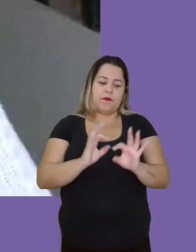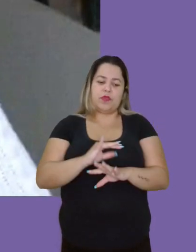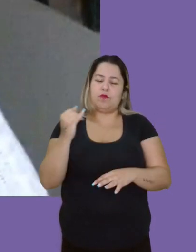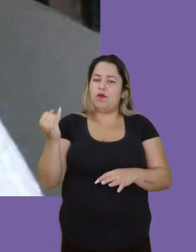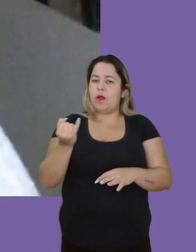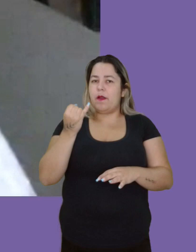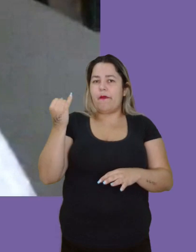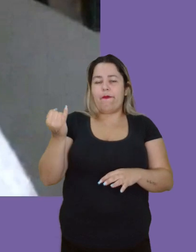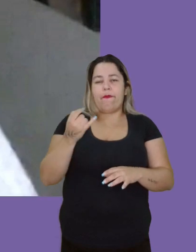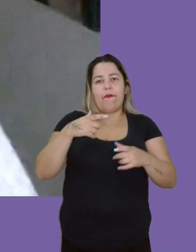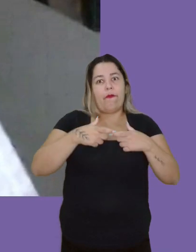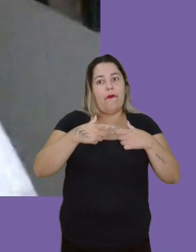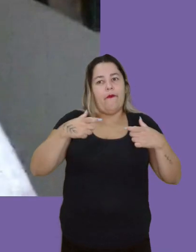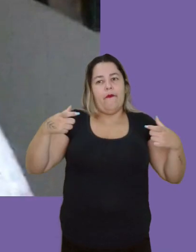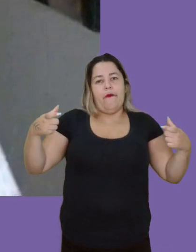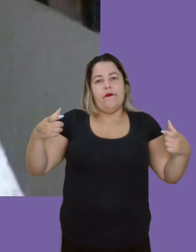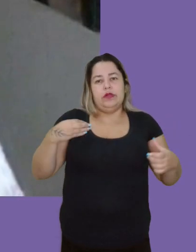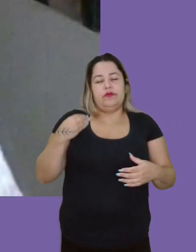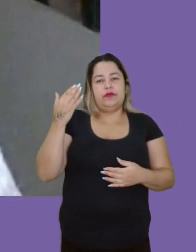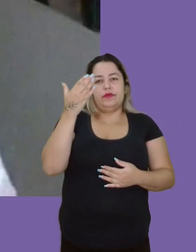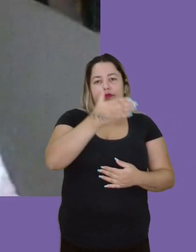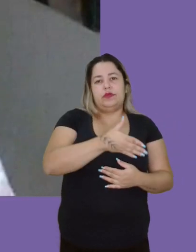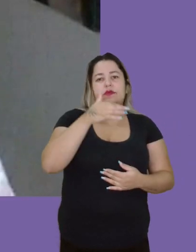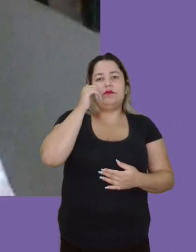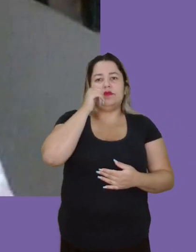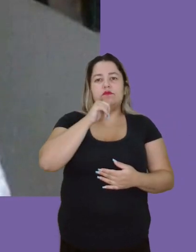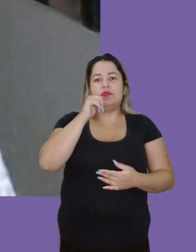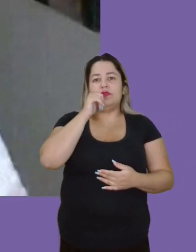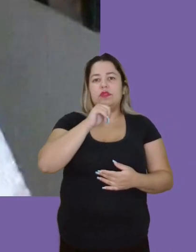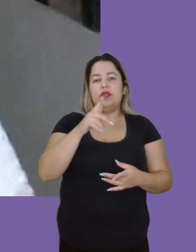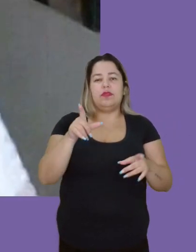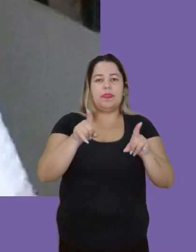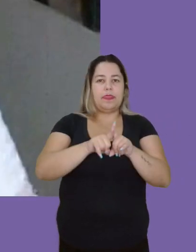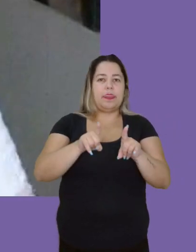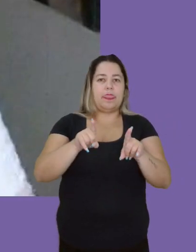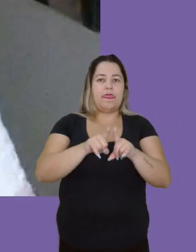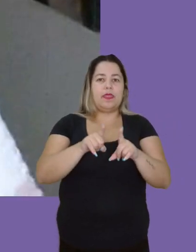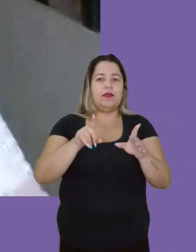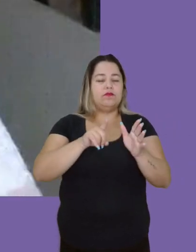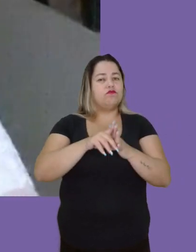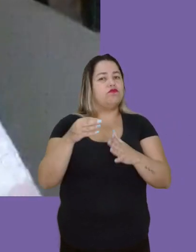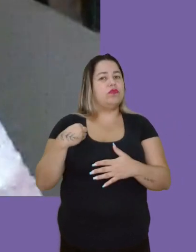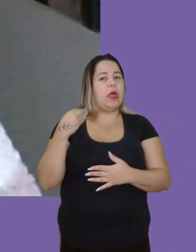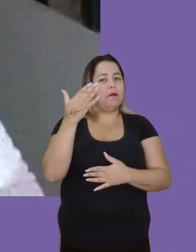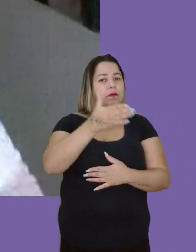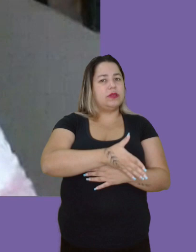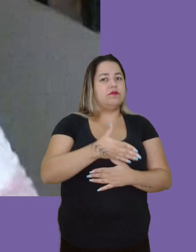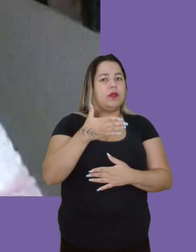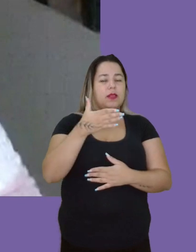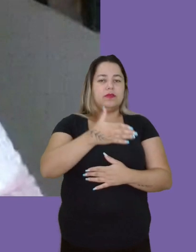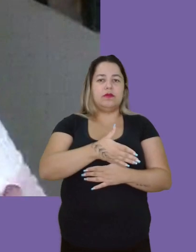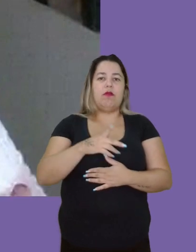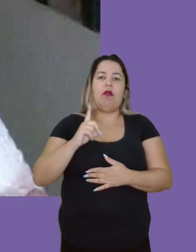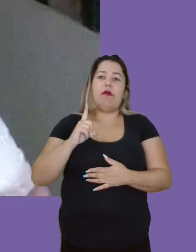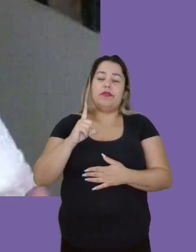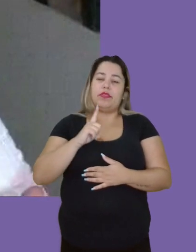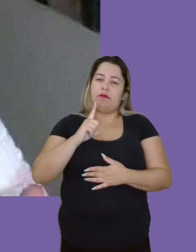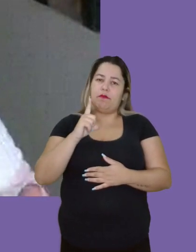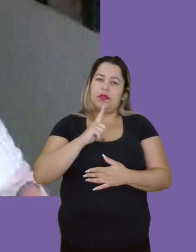uma ampliação da participação das mulheres, porque quando a gente diz aumento da participação, é a gente conseguir ter